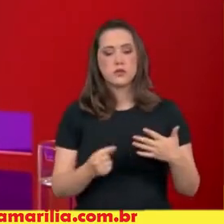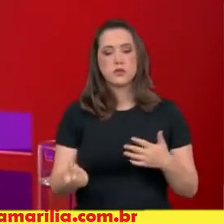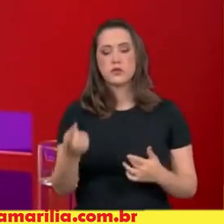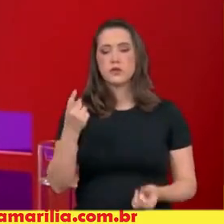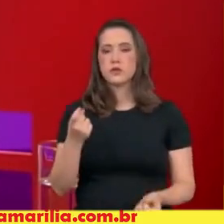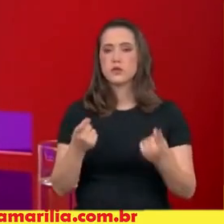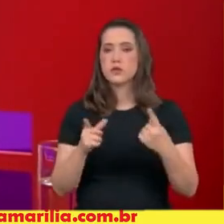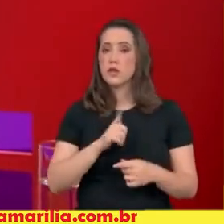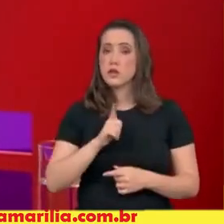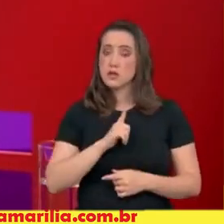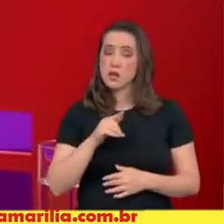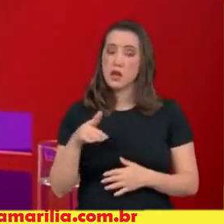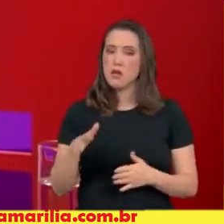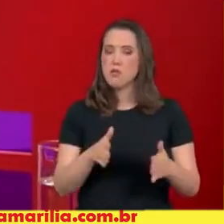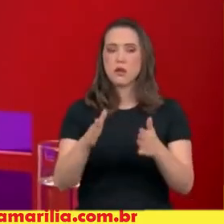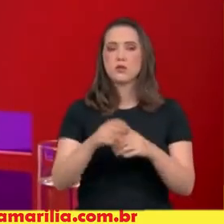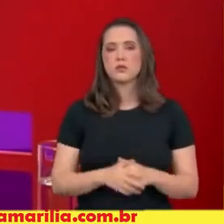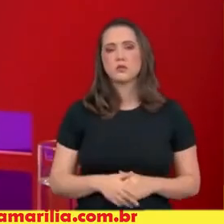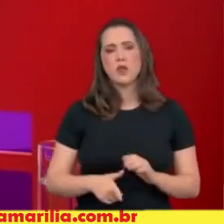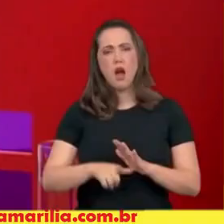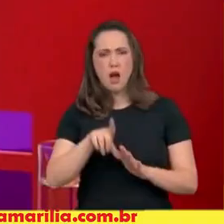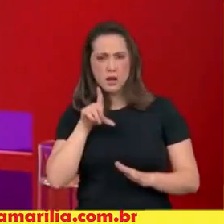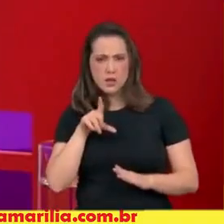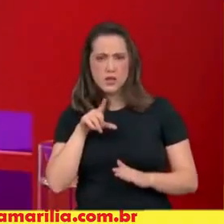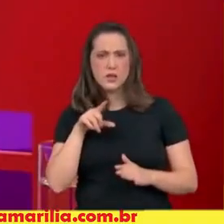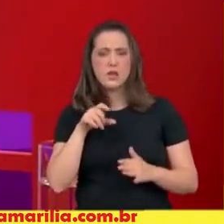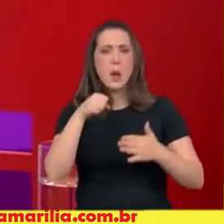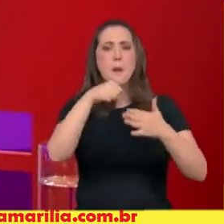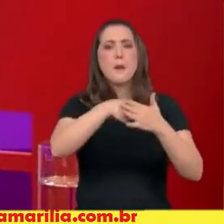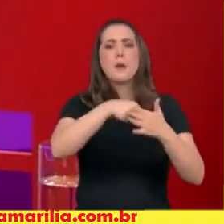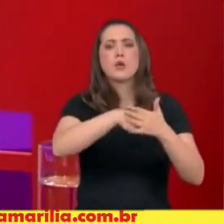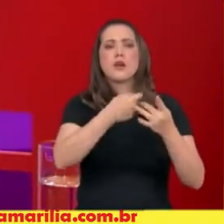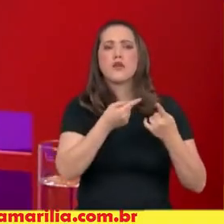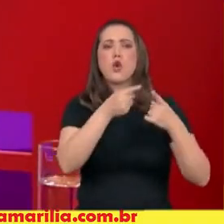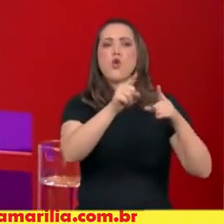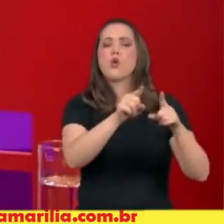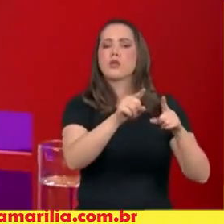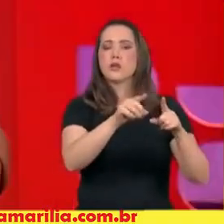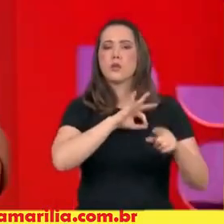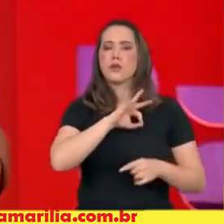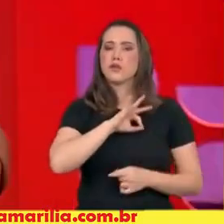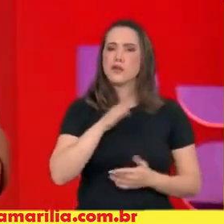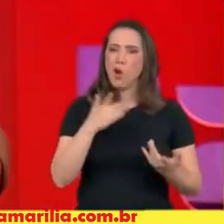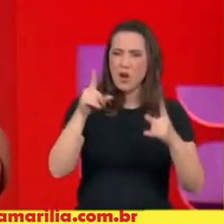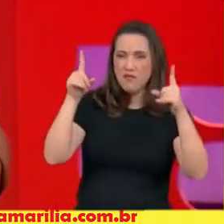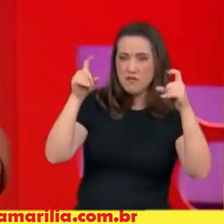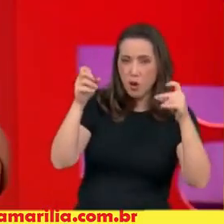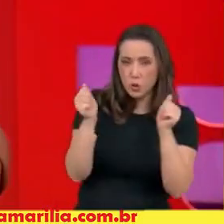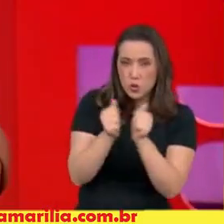nas ruas. Em vez de brigar com a polícia está tirando selfie com o manifestante. Em vez de ter